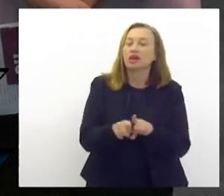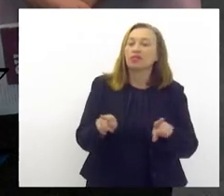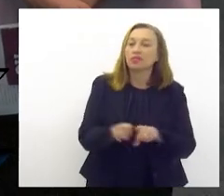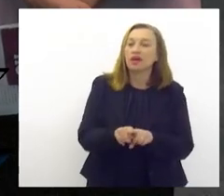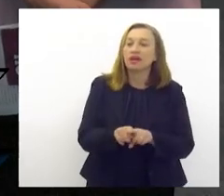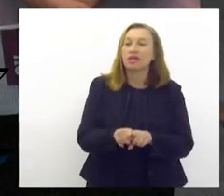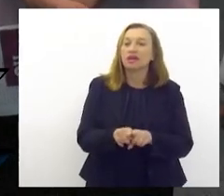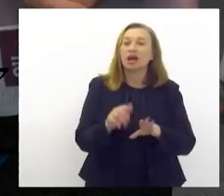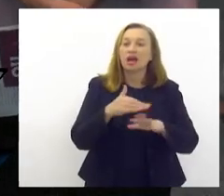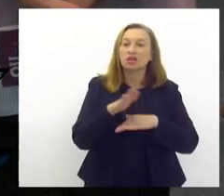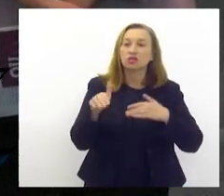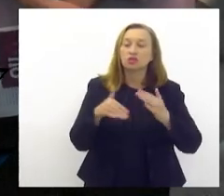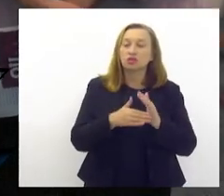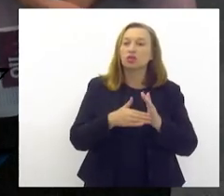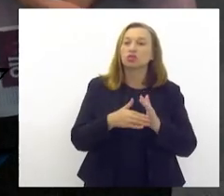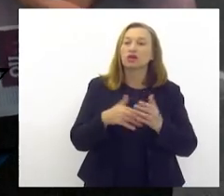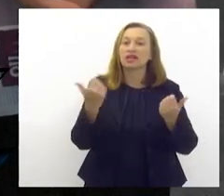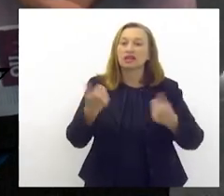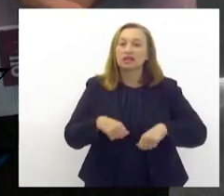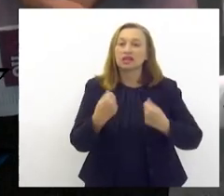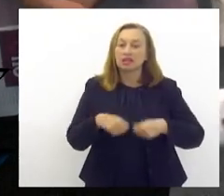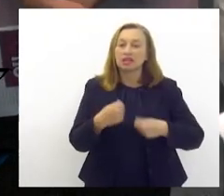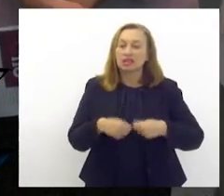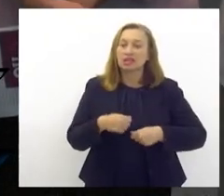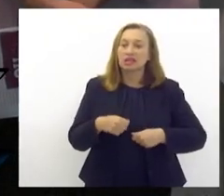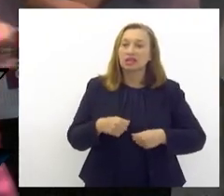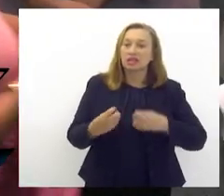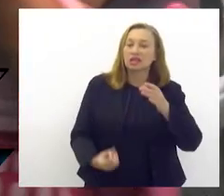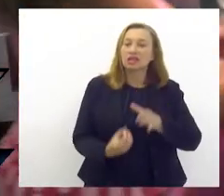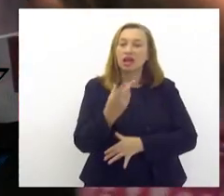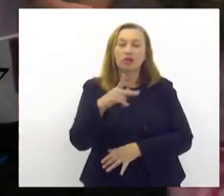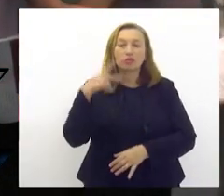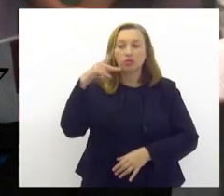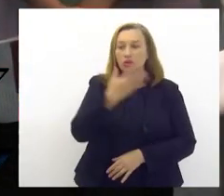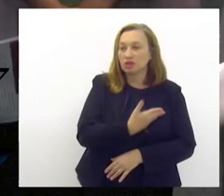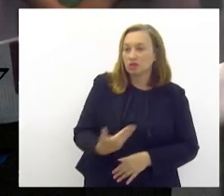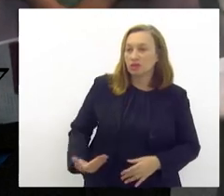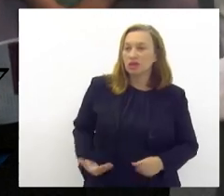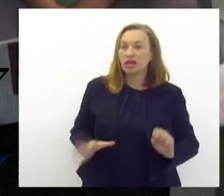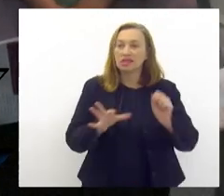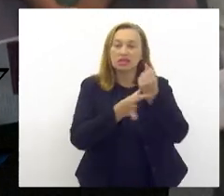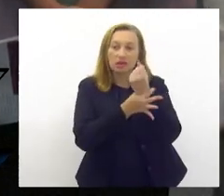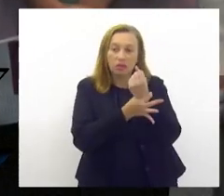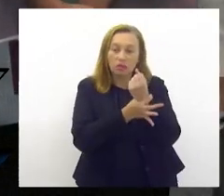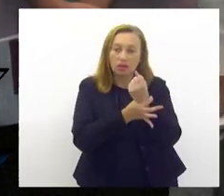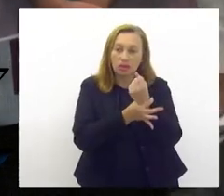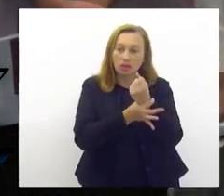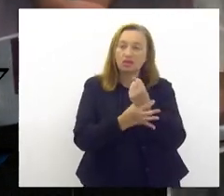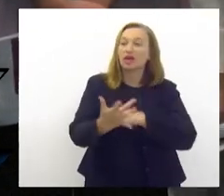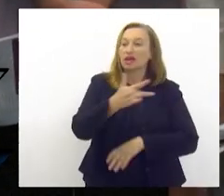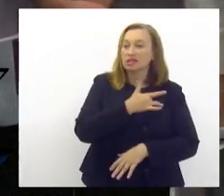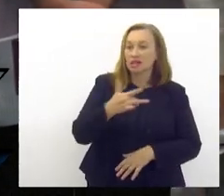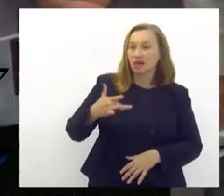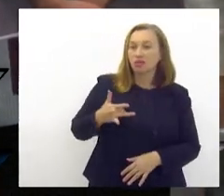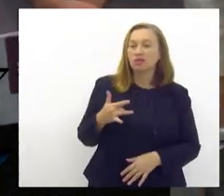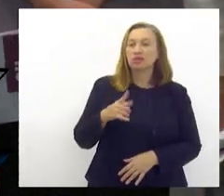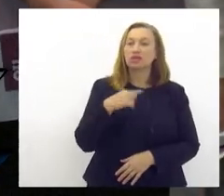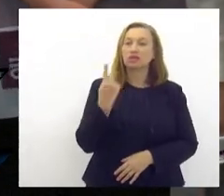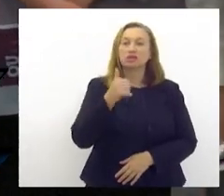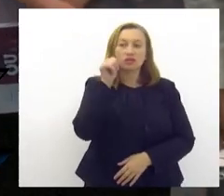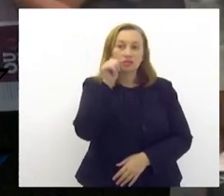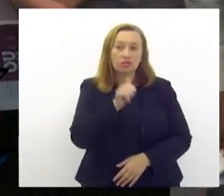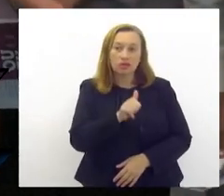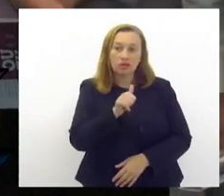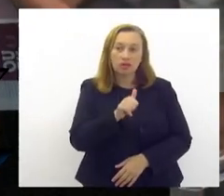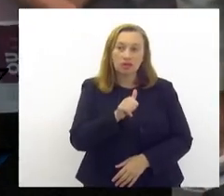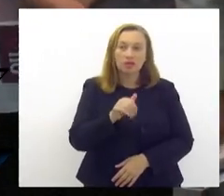colocar a todos a necessidade de fazermos políticas públicas que garantam aí a saúde das nossas mulheres